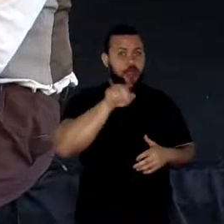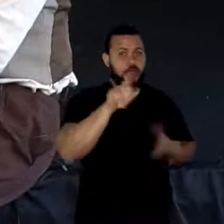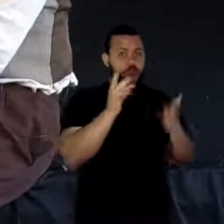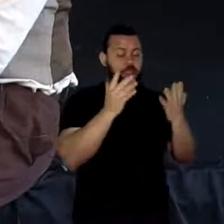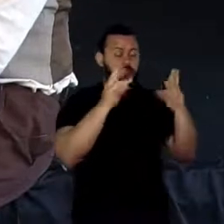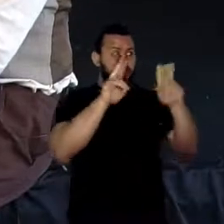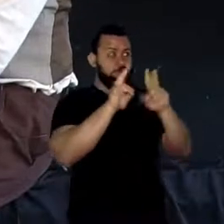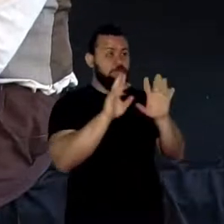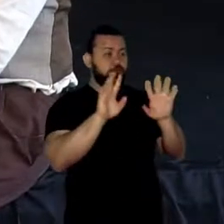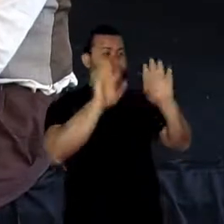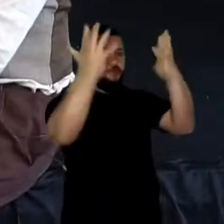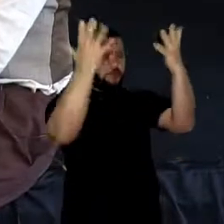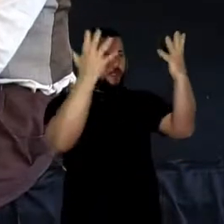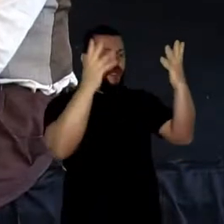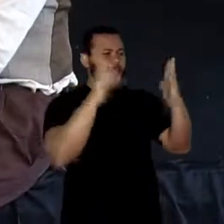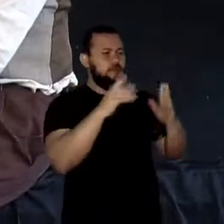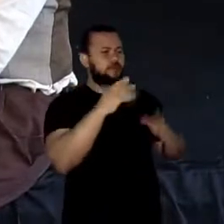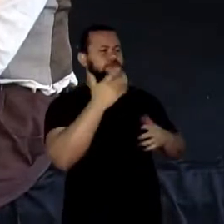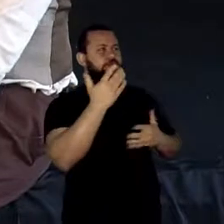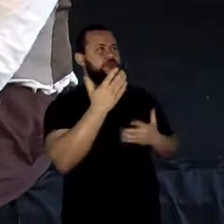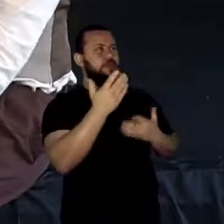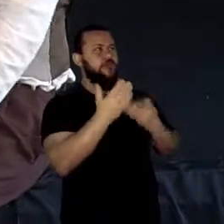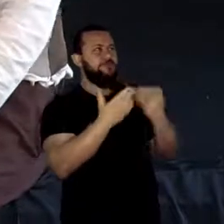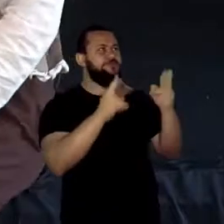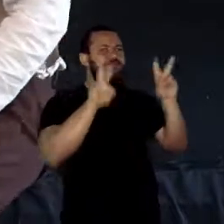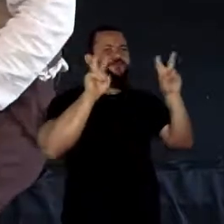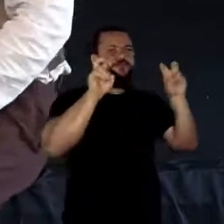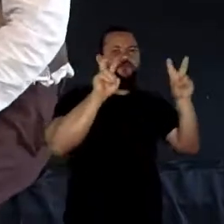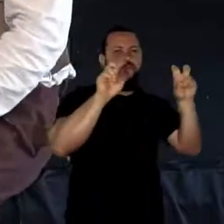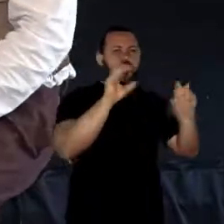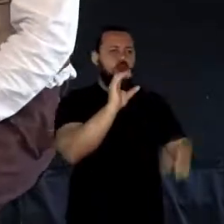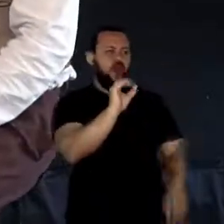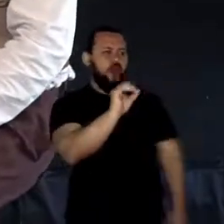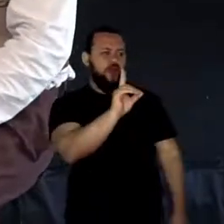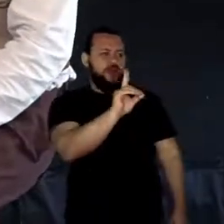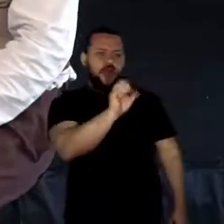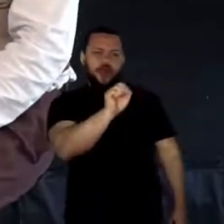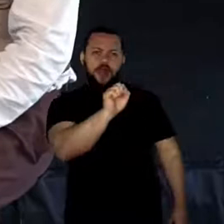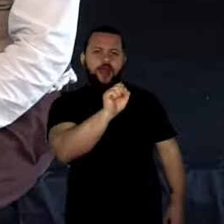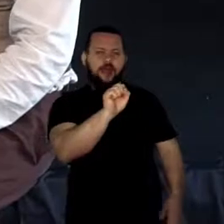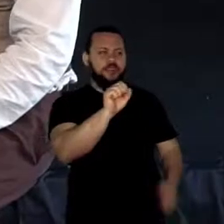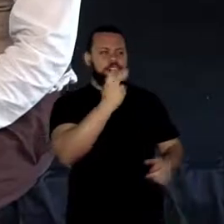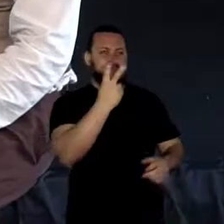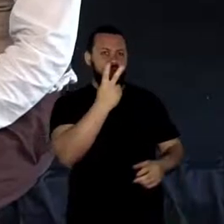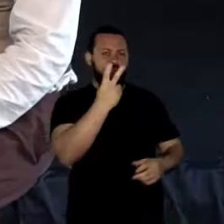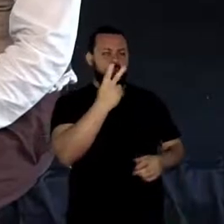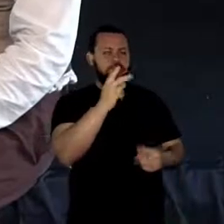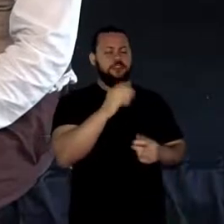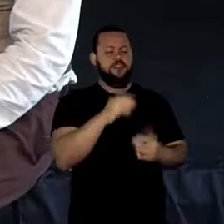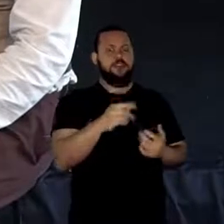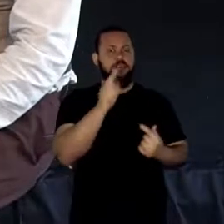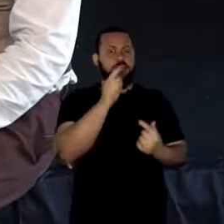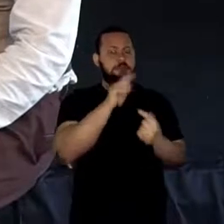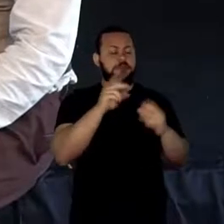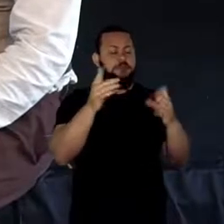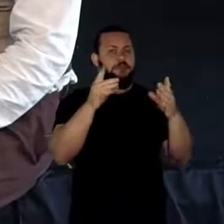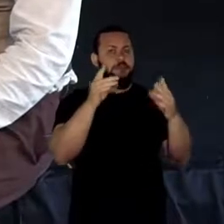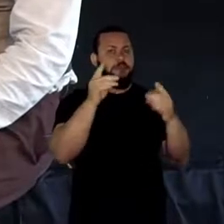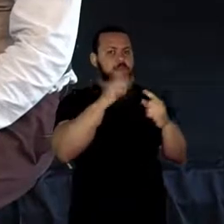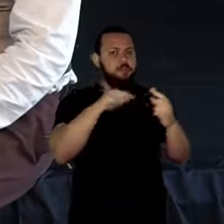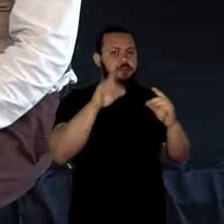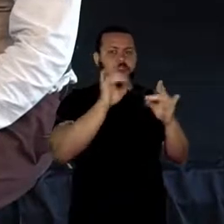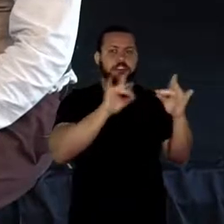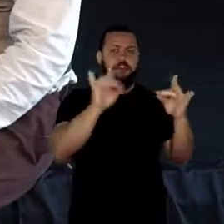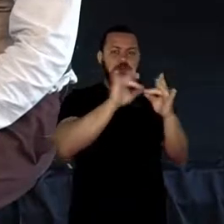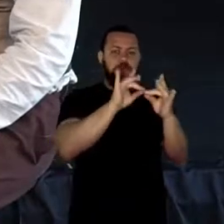que... trata bem de duas ODSs bem específicas, né? Que é em relação